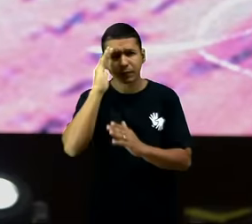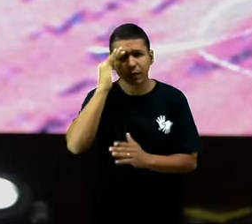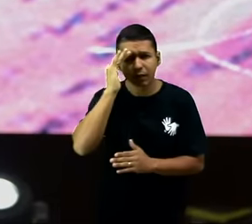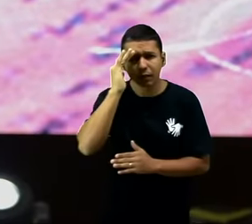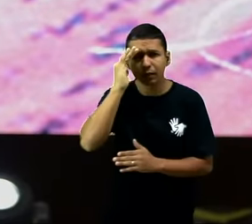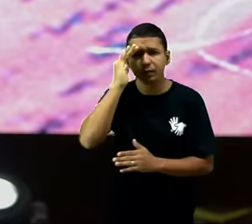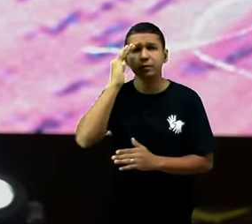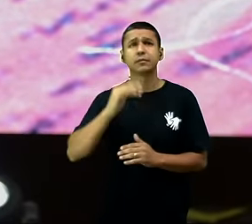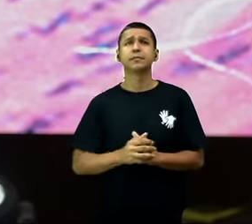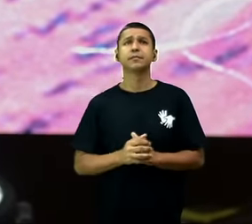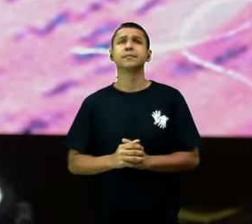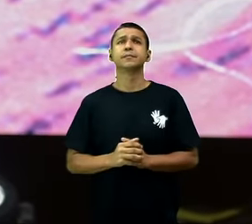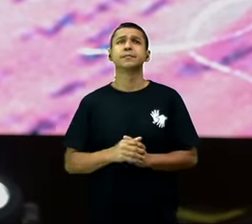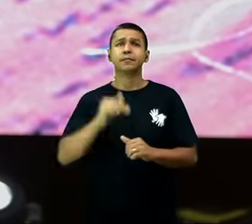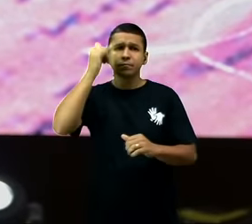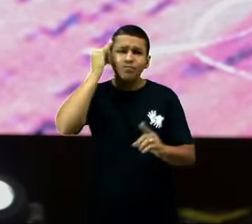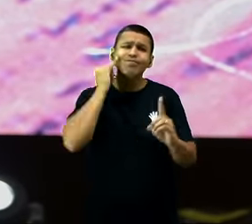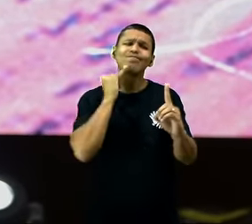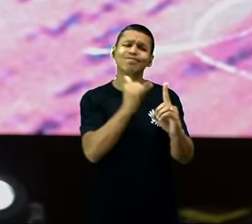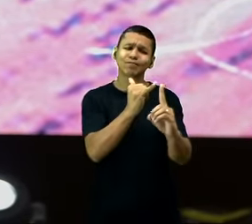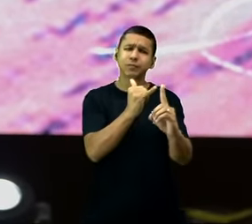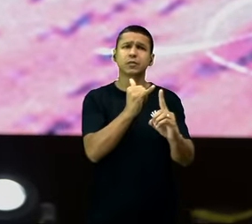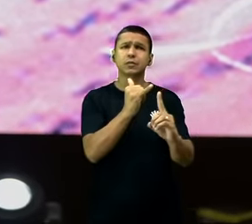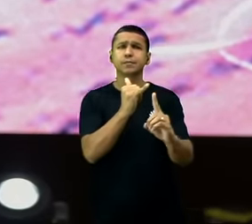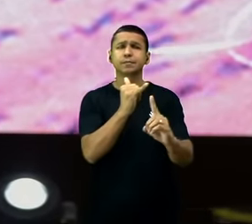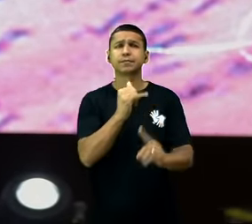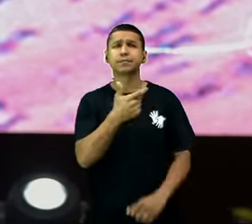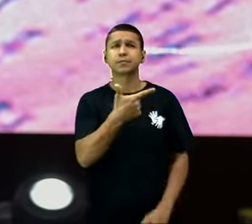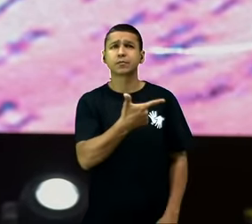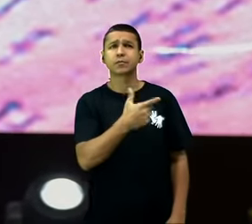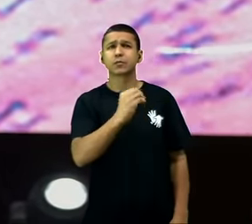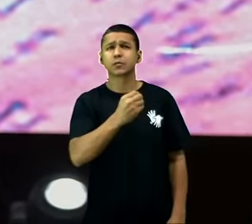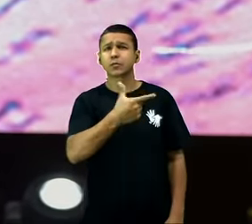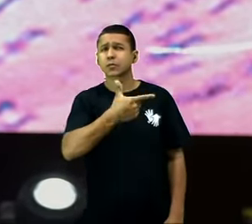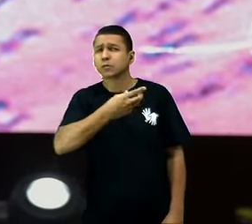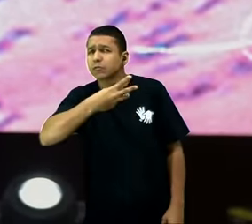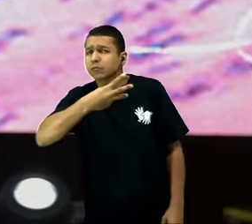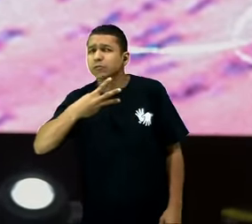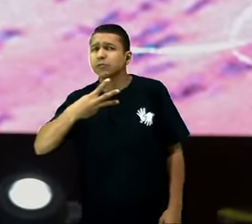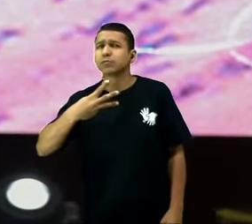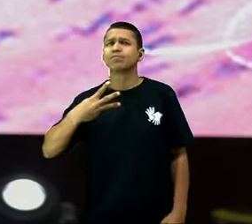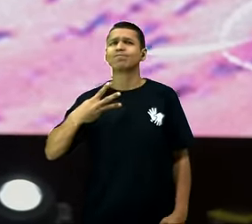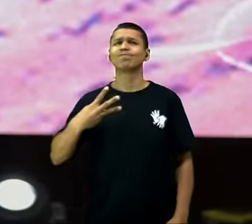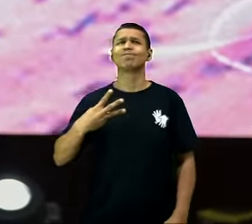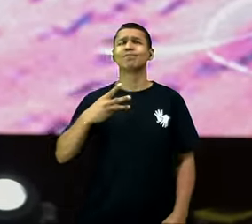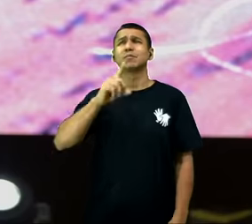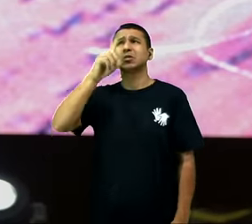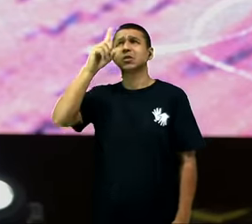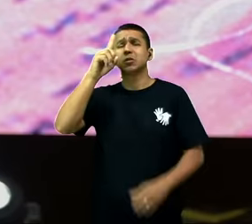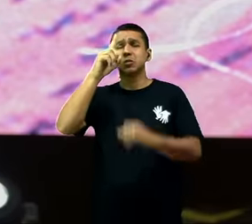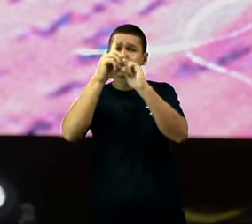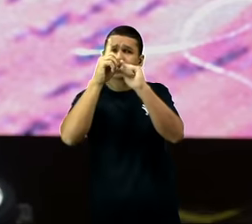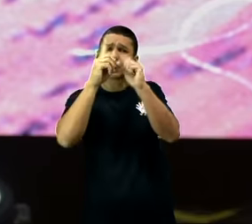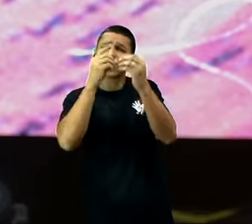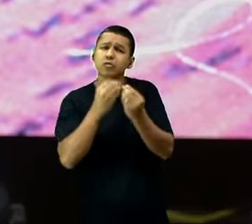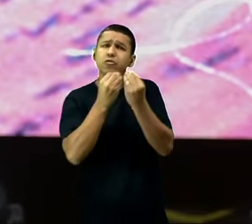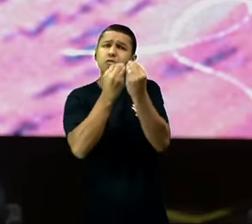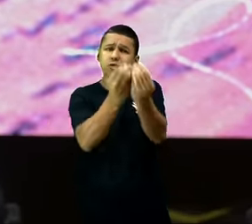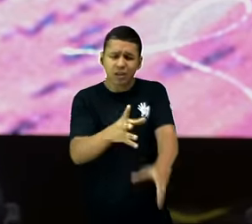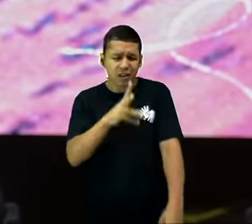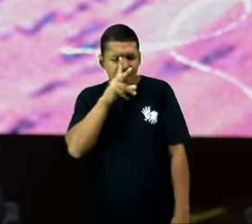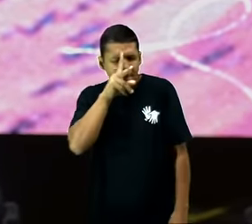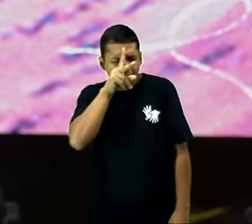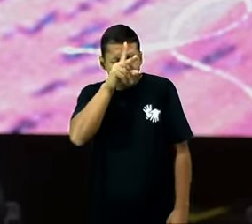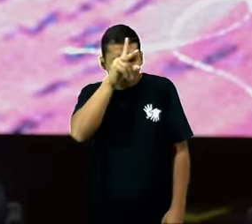Deixa eu profetizar sobre você. Levante a mão aqui, vem cá. 2023. Deus vai te dar força para tirar tudo que impede você de cumprir